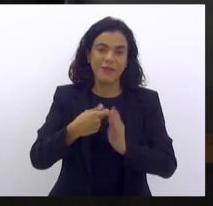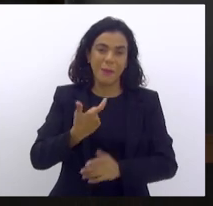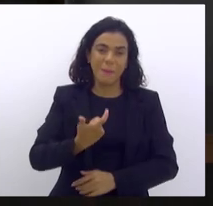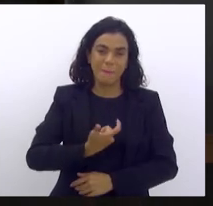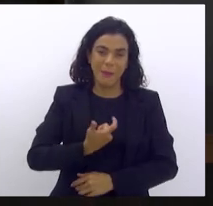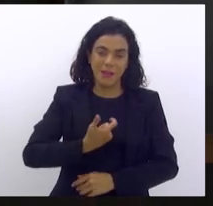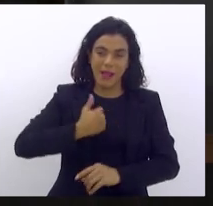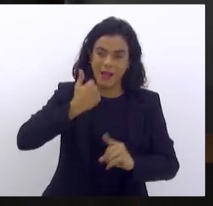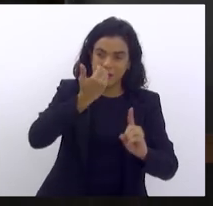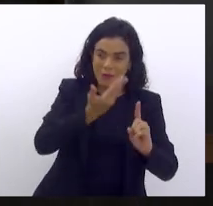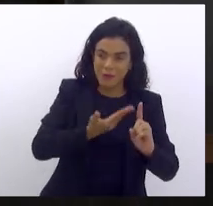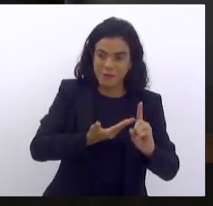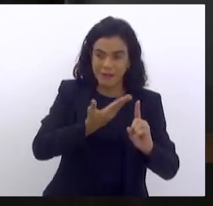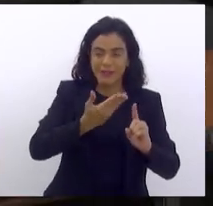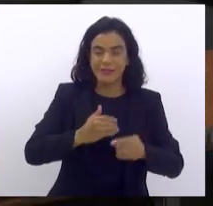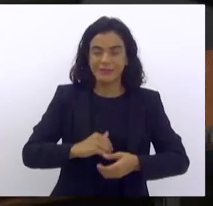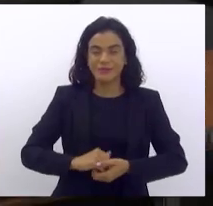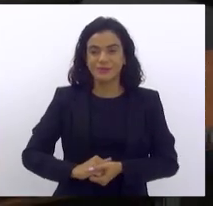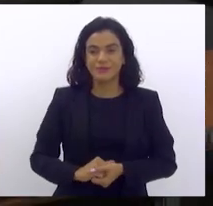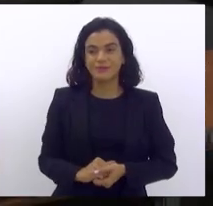Cozzolino. Obrigado a vocês aí.